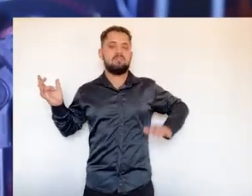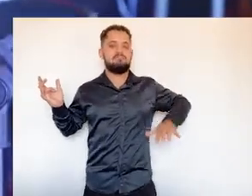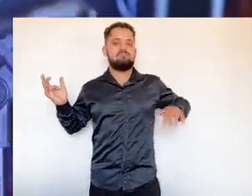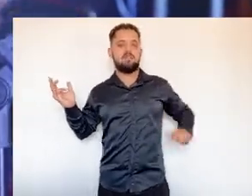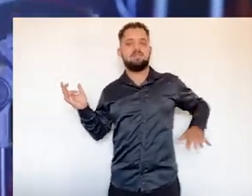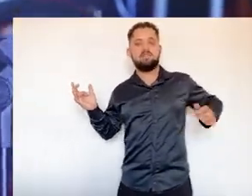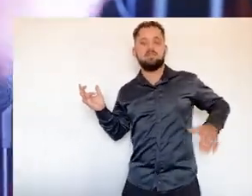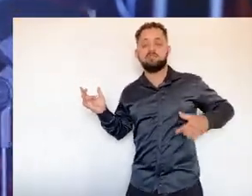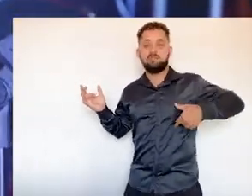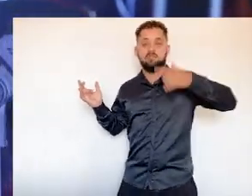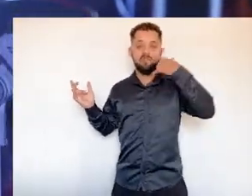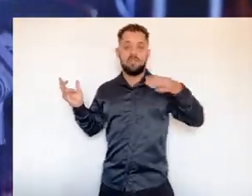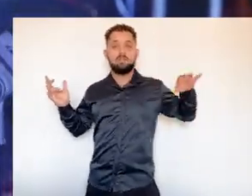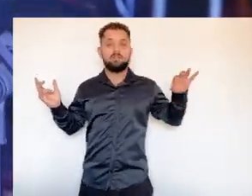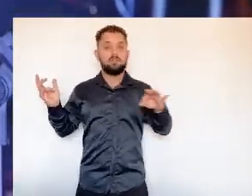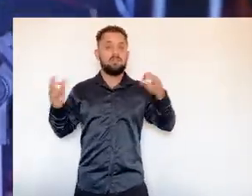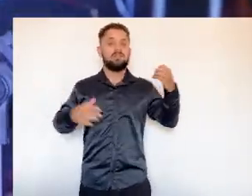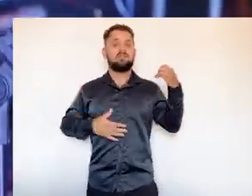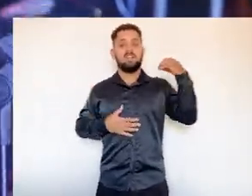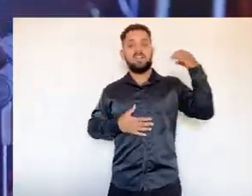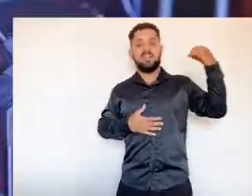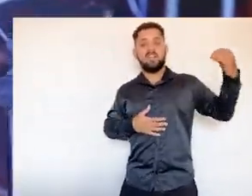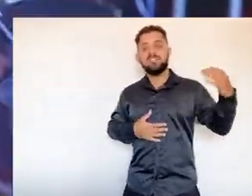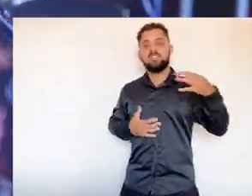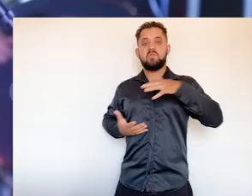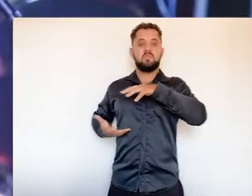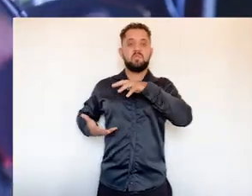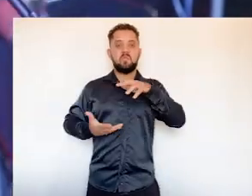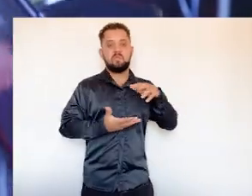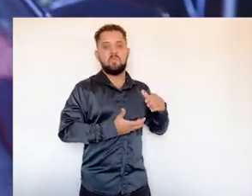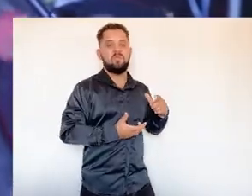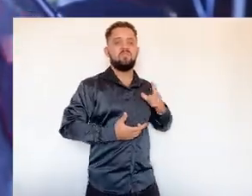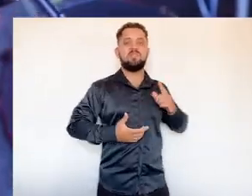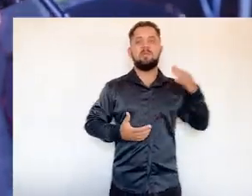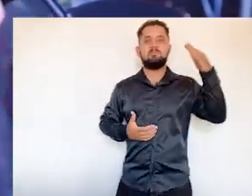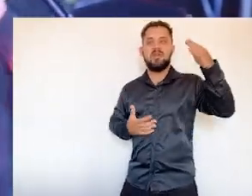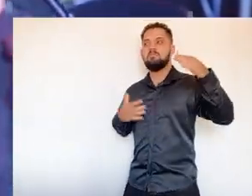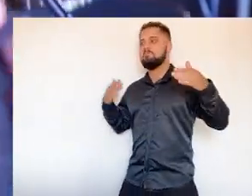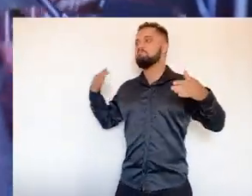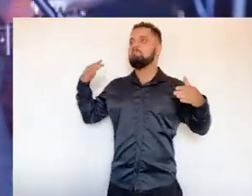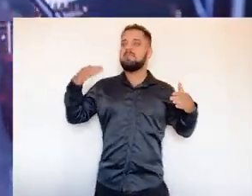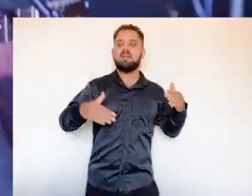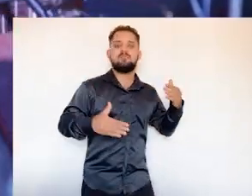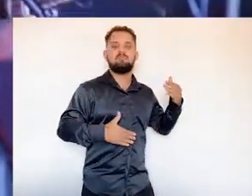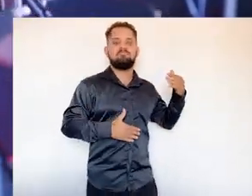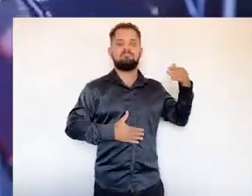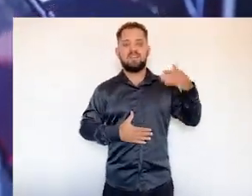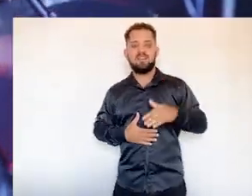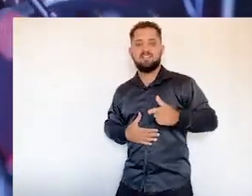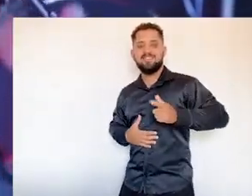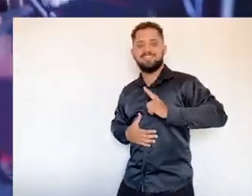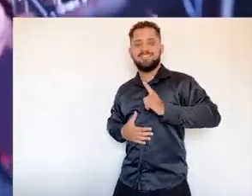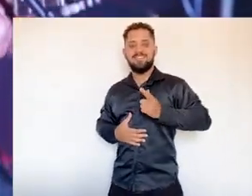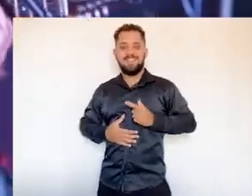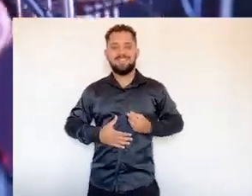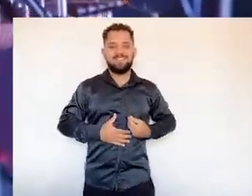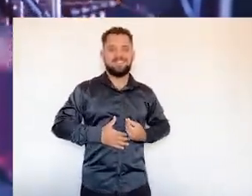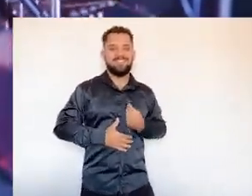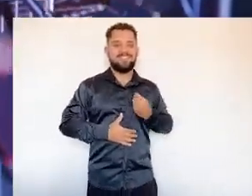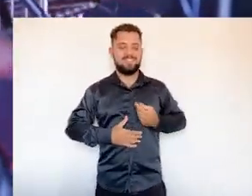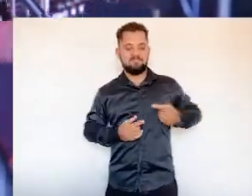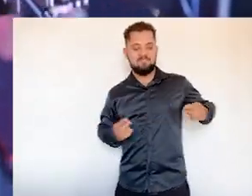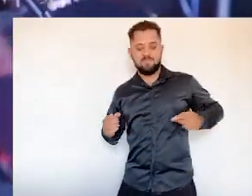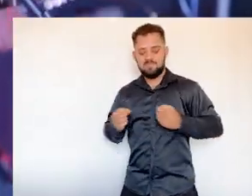universo, orquestra de uma nota só. É no compasso da zabumba, é no suspiro da sanfona. Compasso, é no suspiro